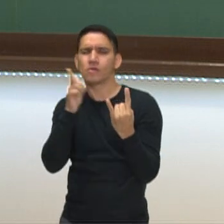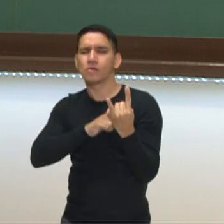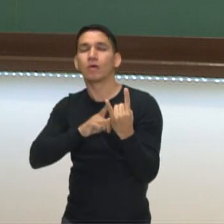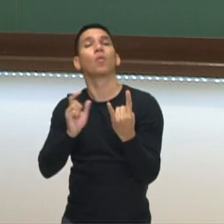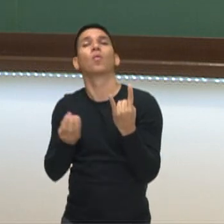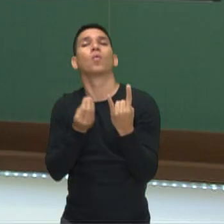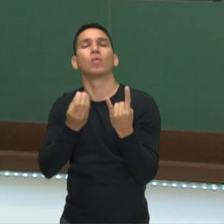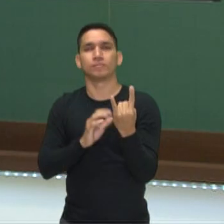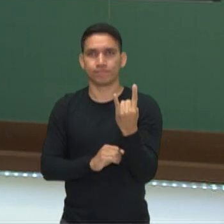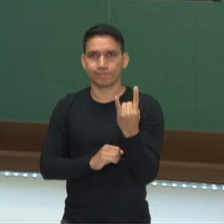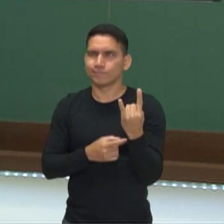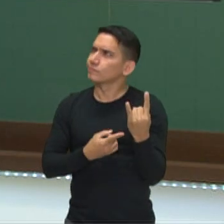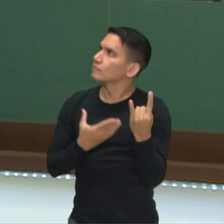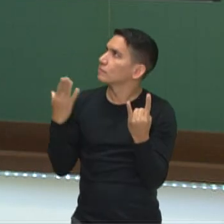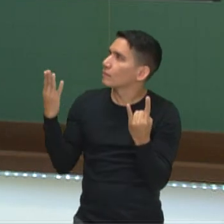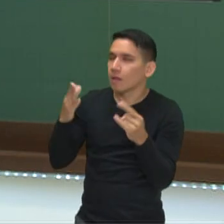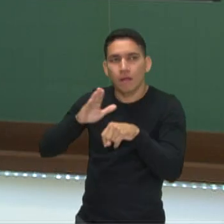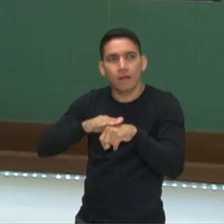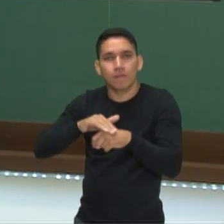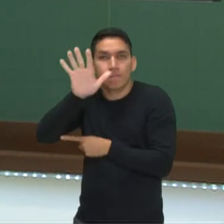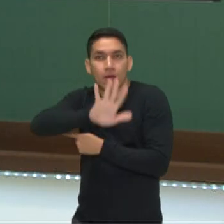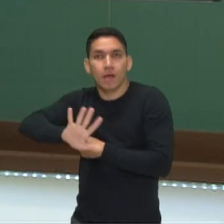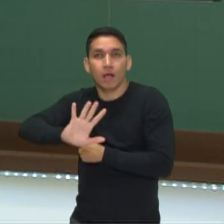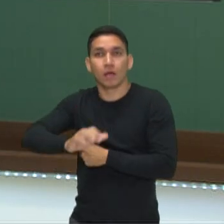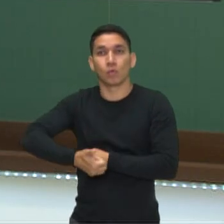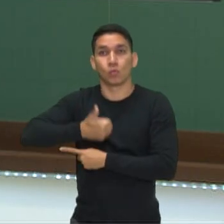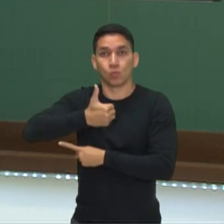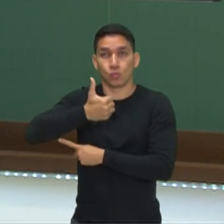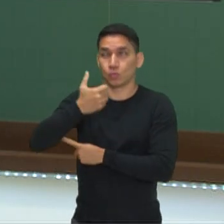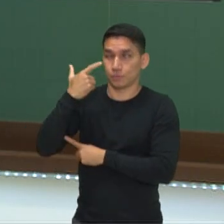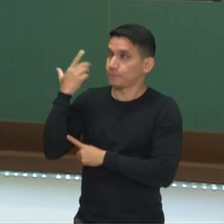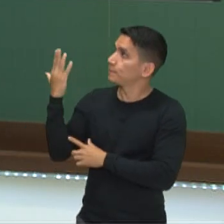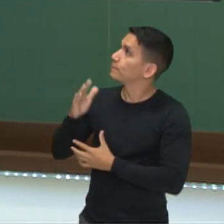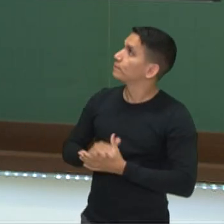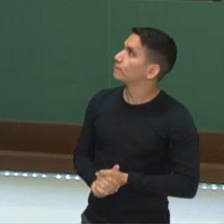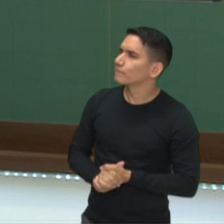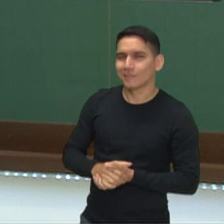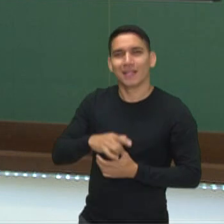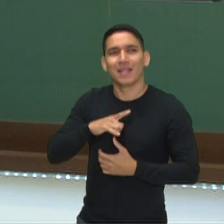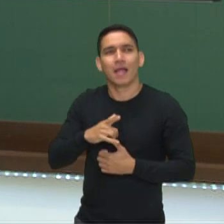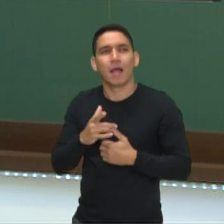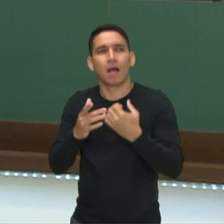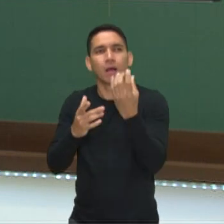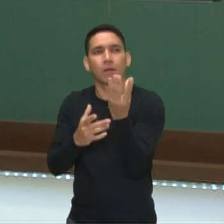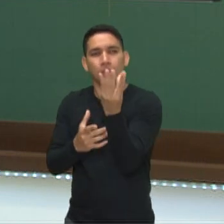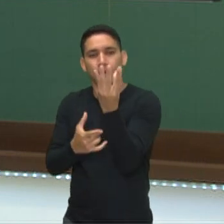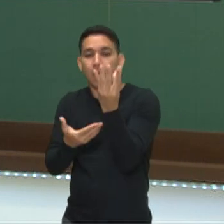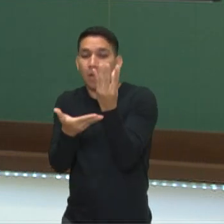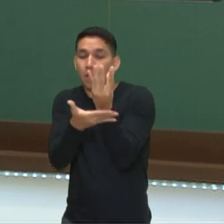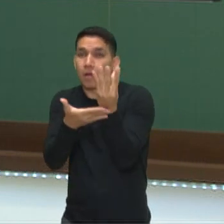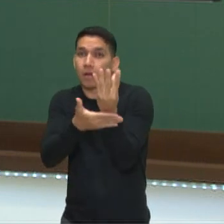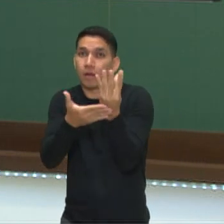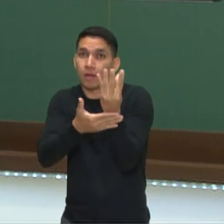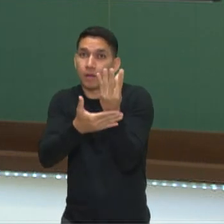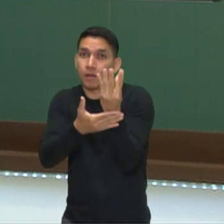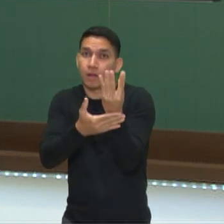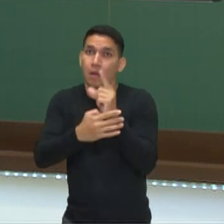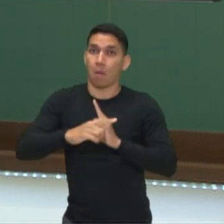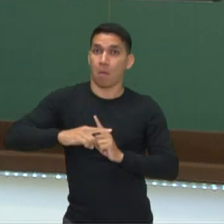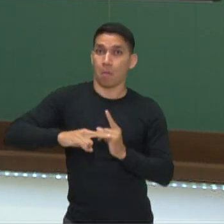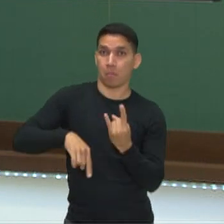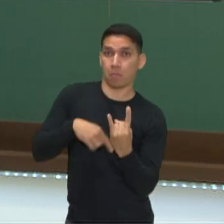aqui, ó. Nessa figura aqui, a figura 1, a base de baixo está ligada no polo positivo. Então, a